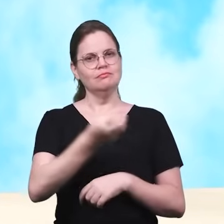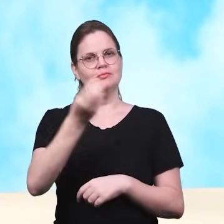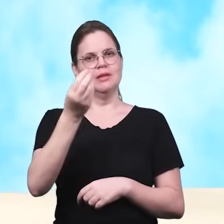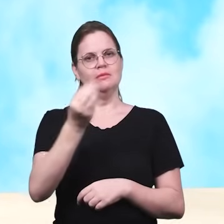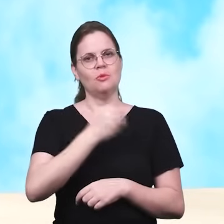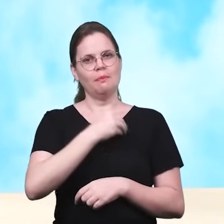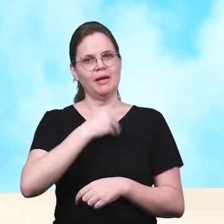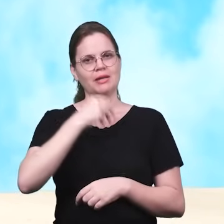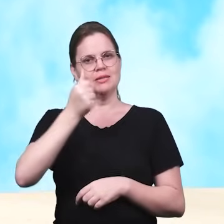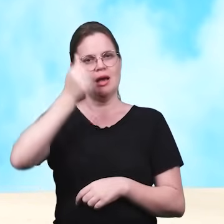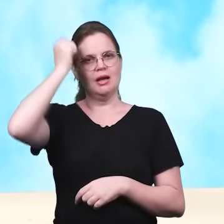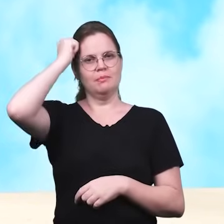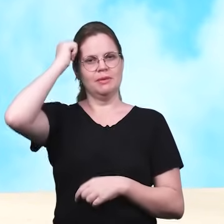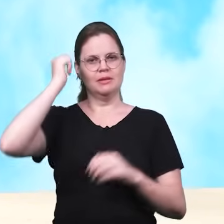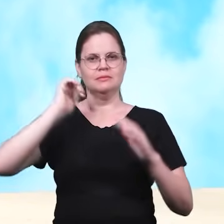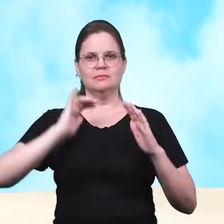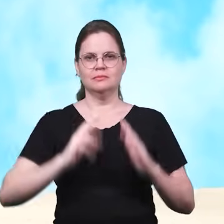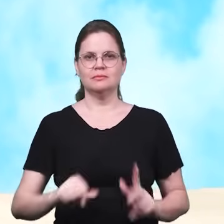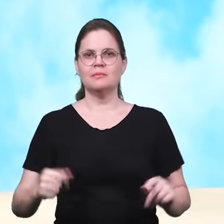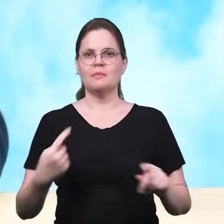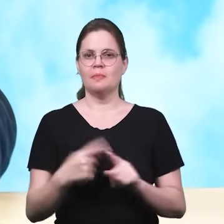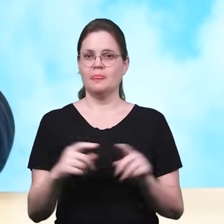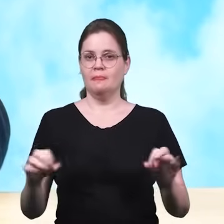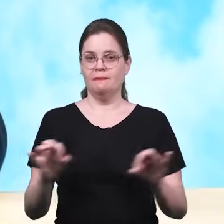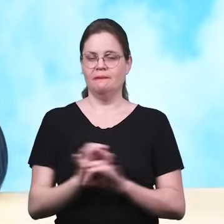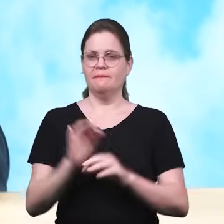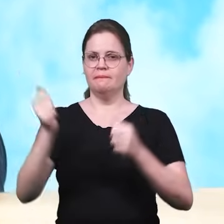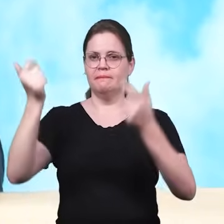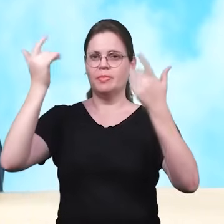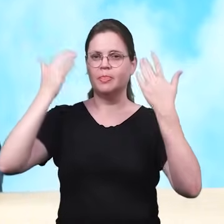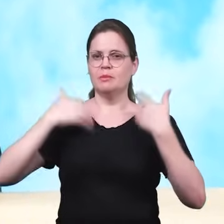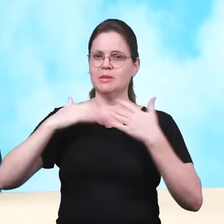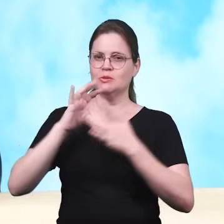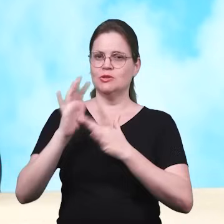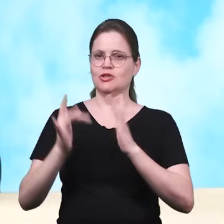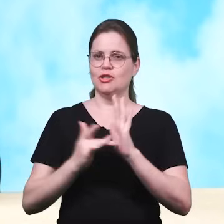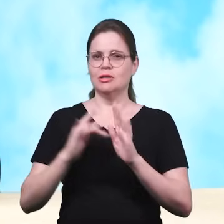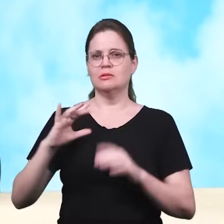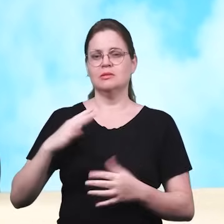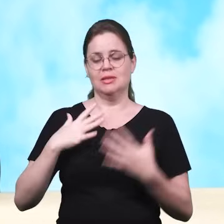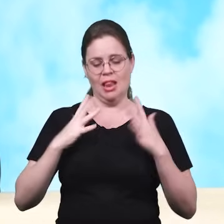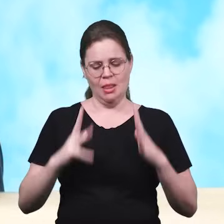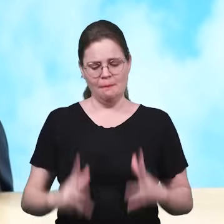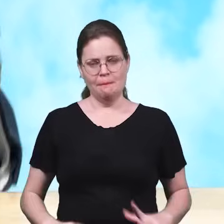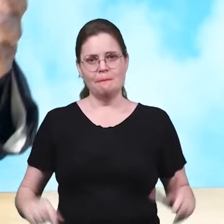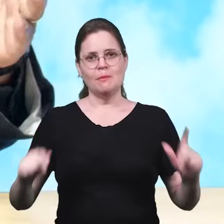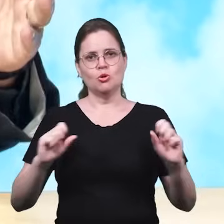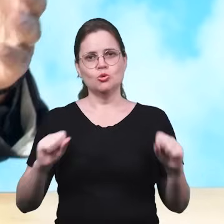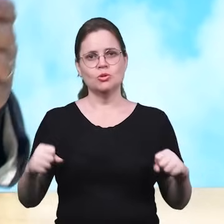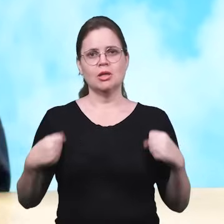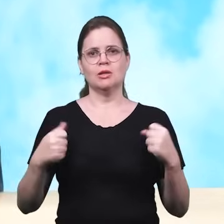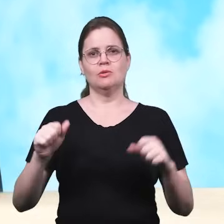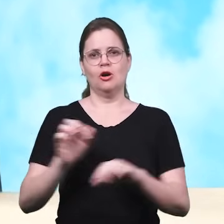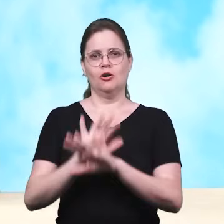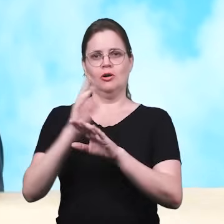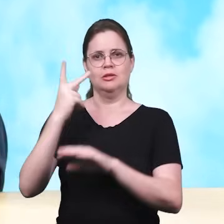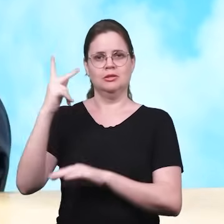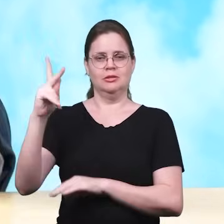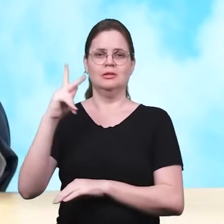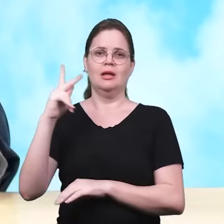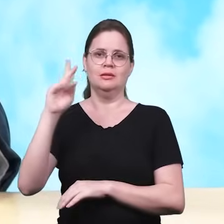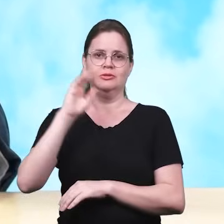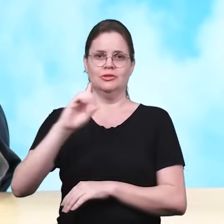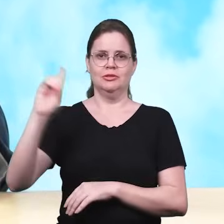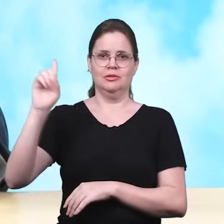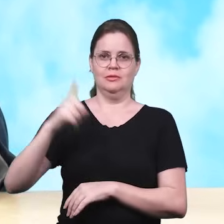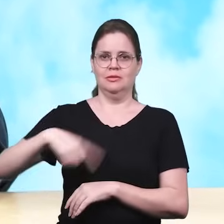Seu peso foi embora, se alimentou do maná, é a glória de Deus na sua vida. E Paulo, como o irmão citou, e agora